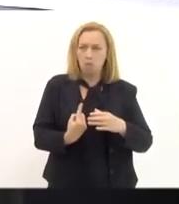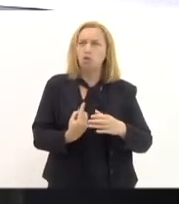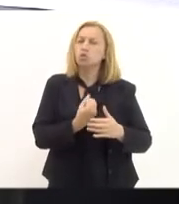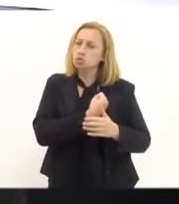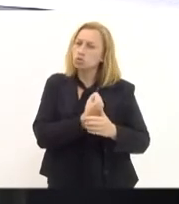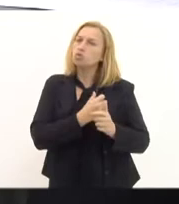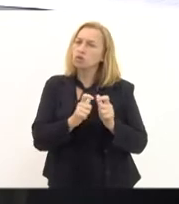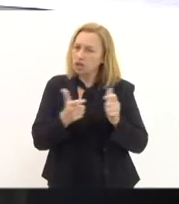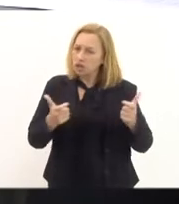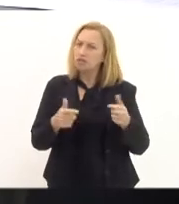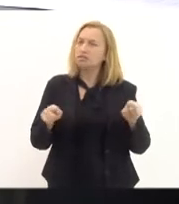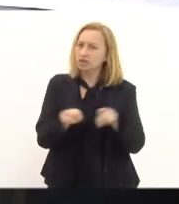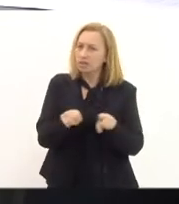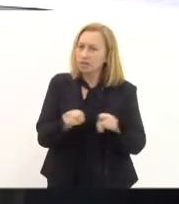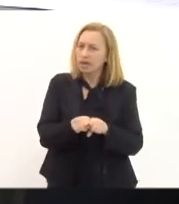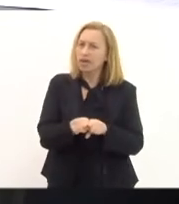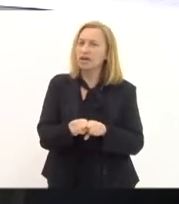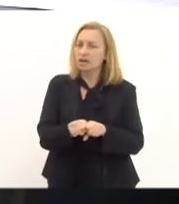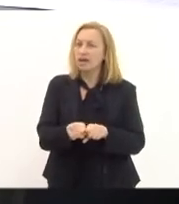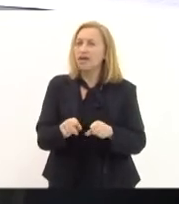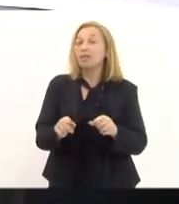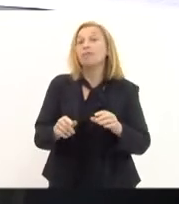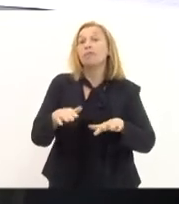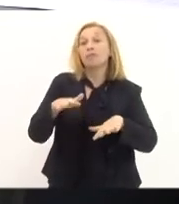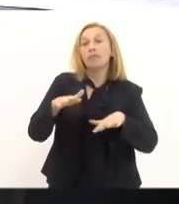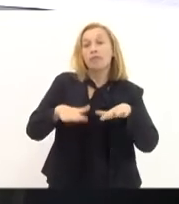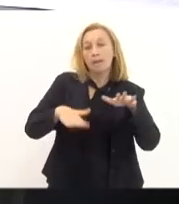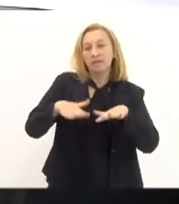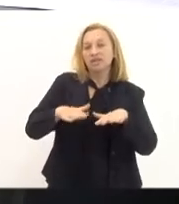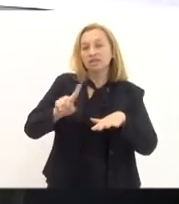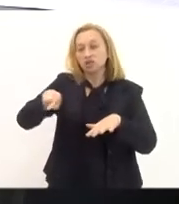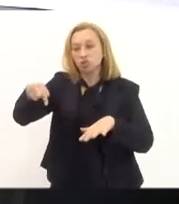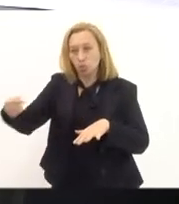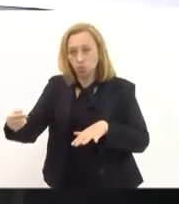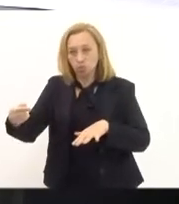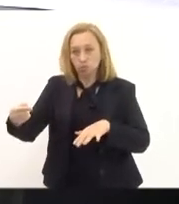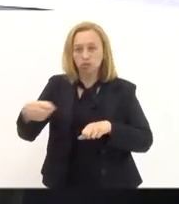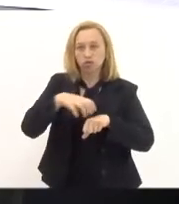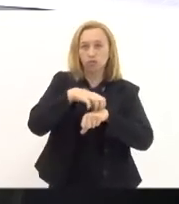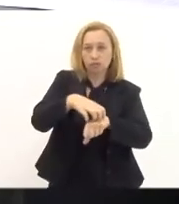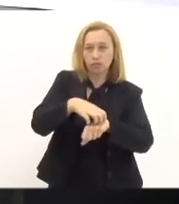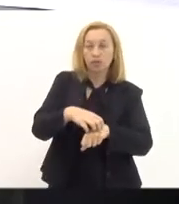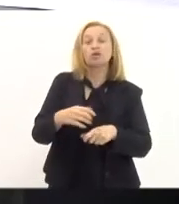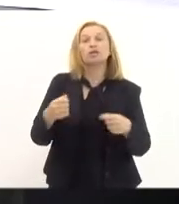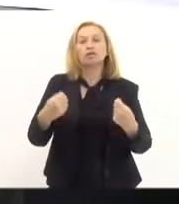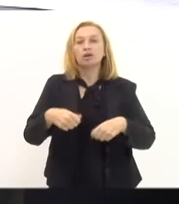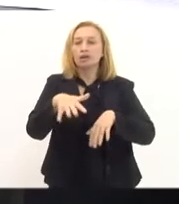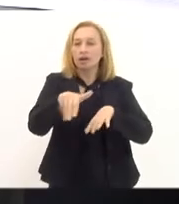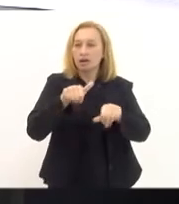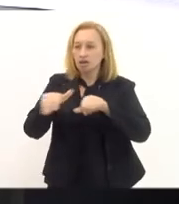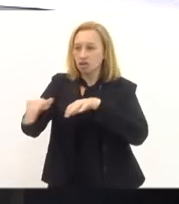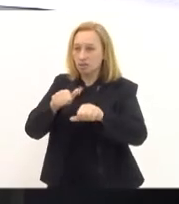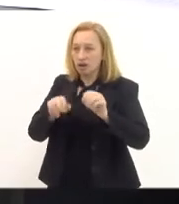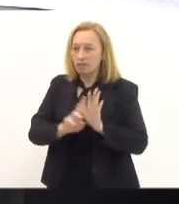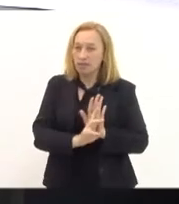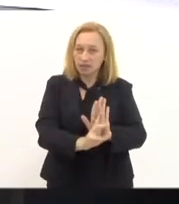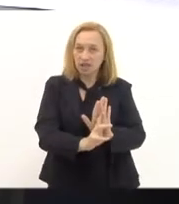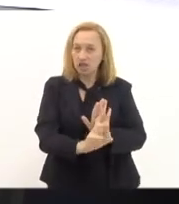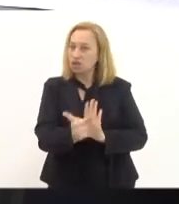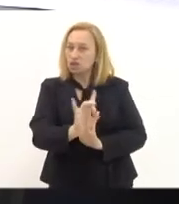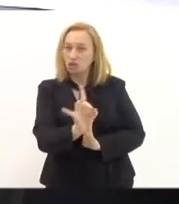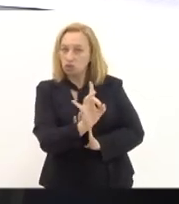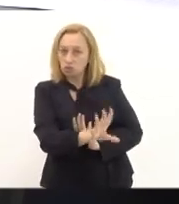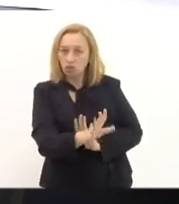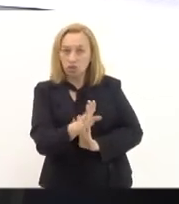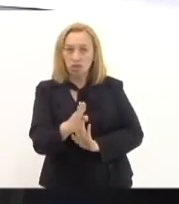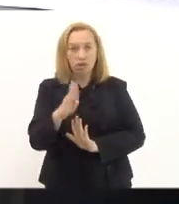também Depende das outras demandas eu acho que a gente precisa também chamar representa e não só de